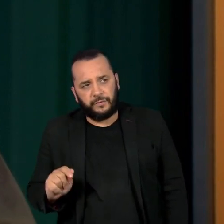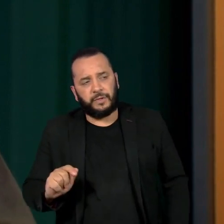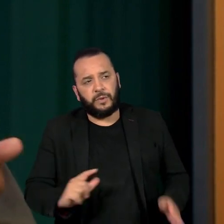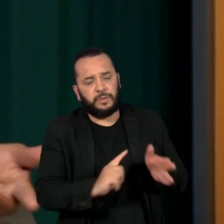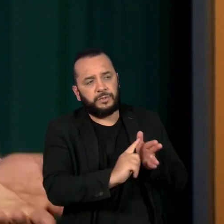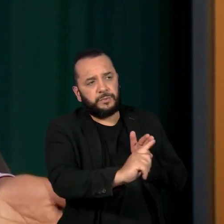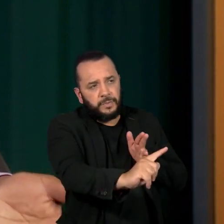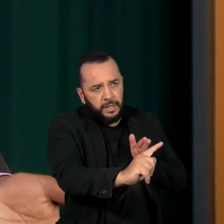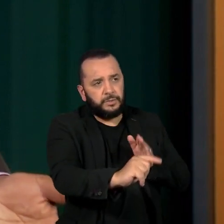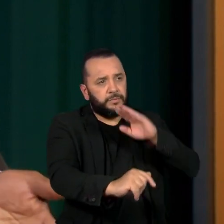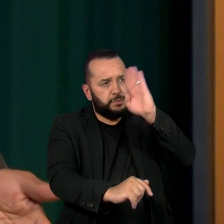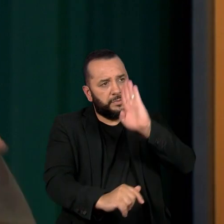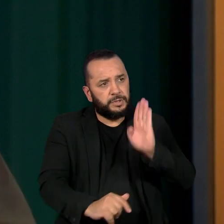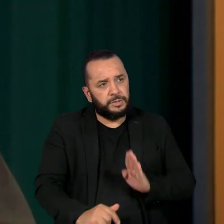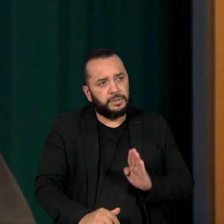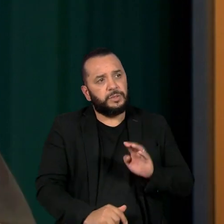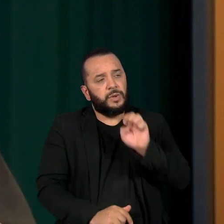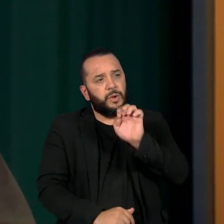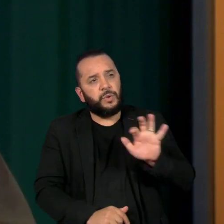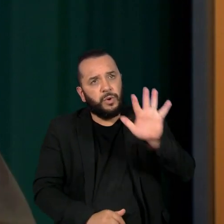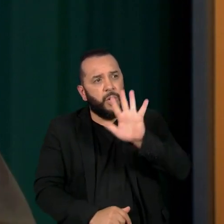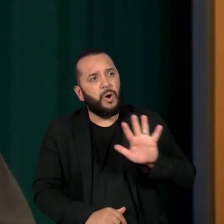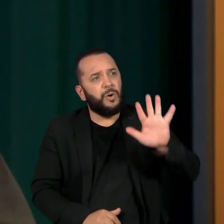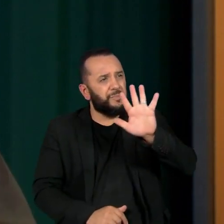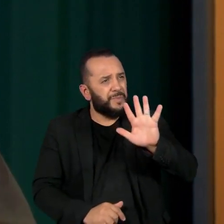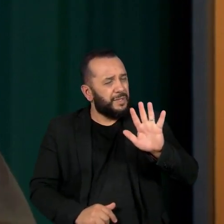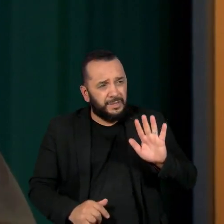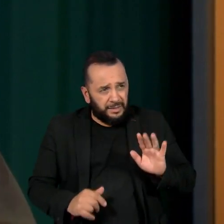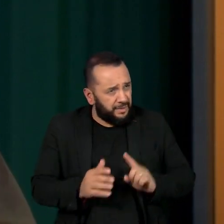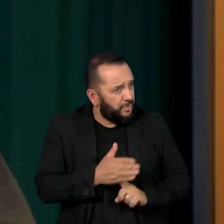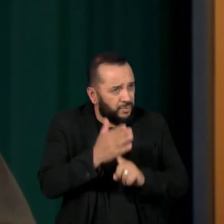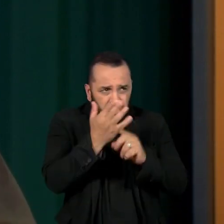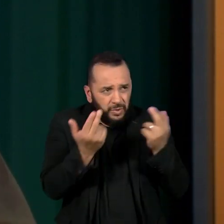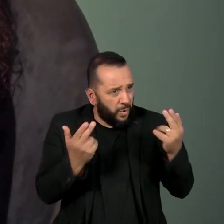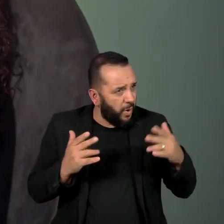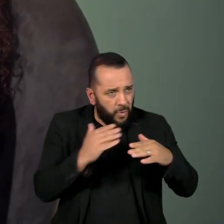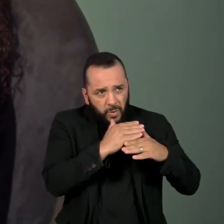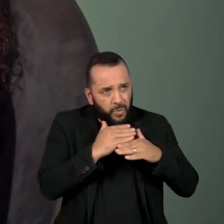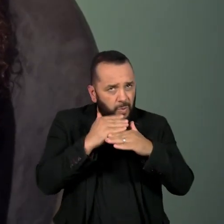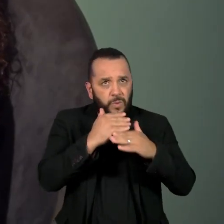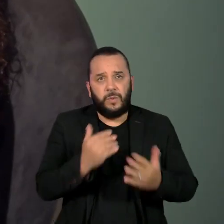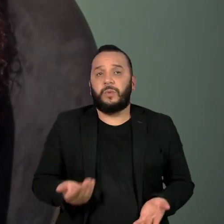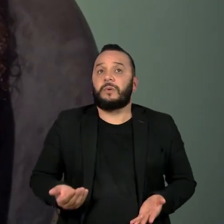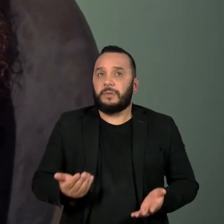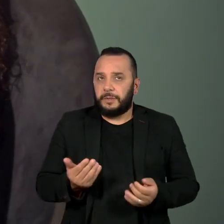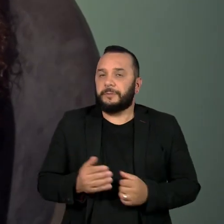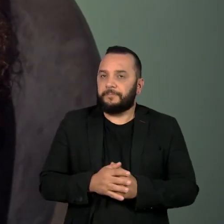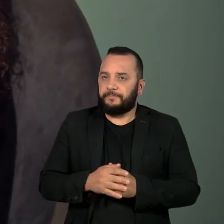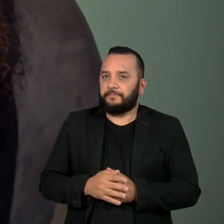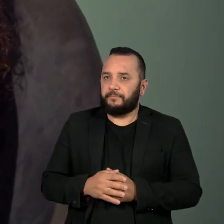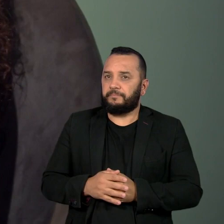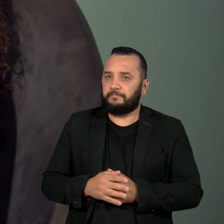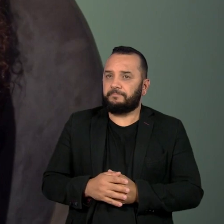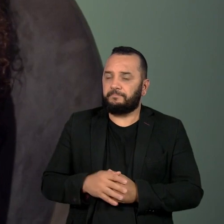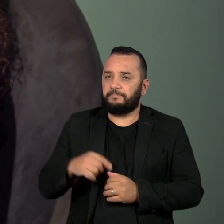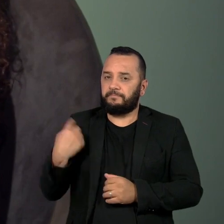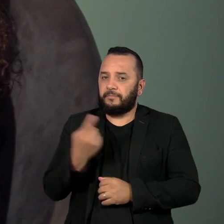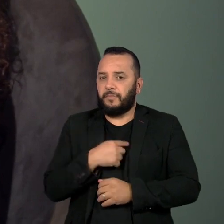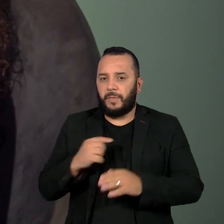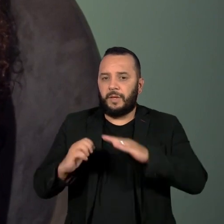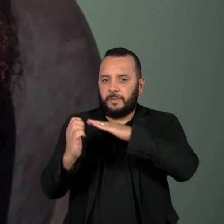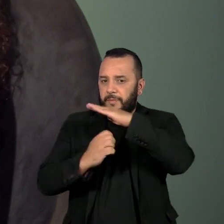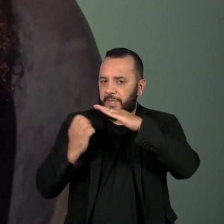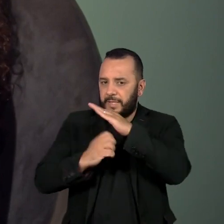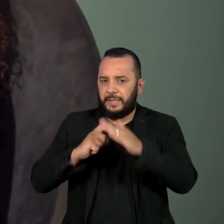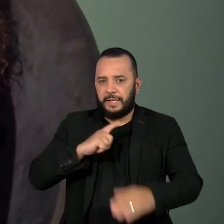Brasil, com a Europa, nessa linguagem tecnológica? É tudo igual? Está tudo alinhado? Então, nós como empresa estamos em 35